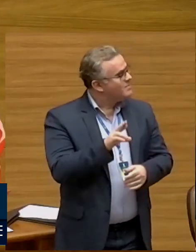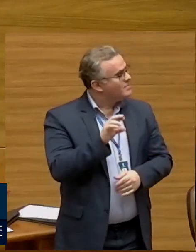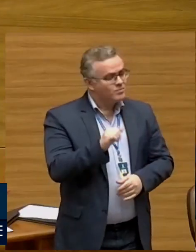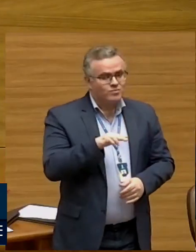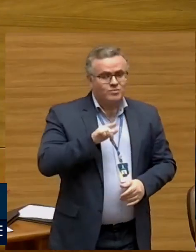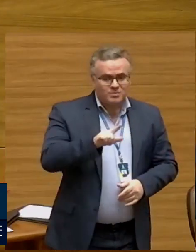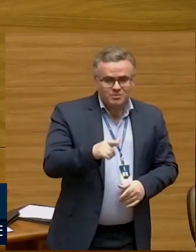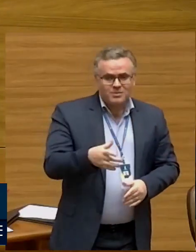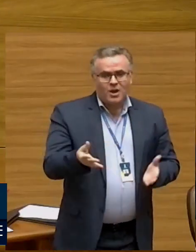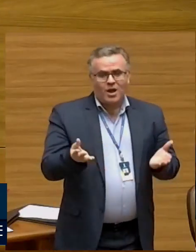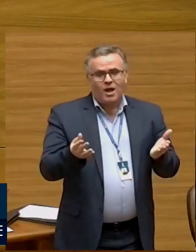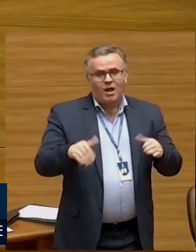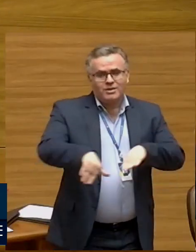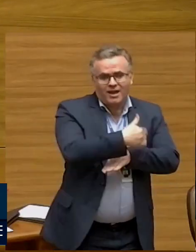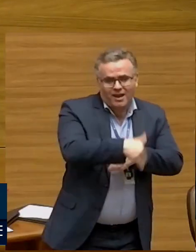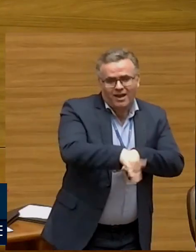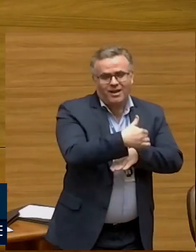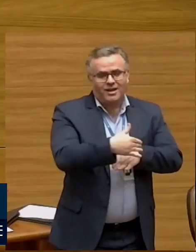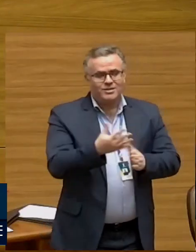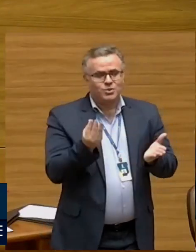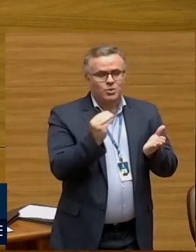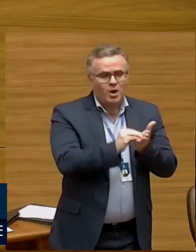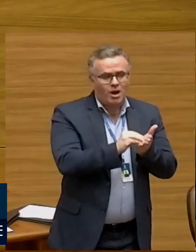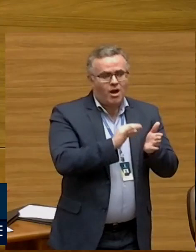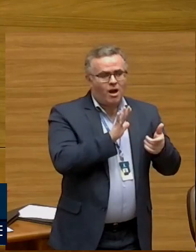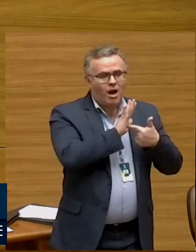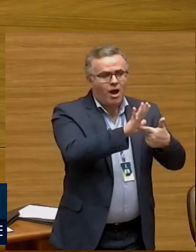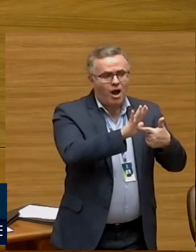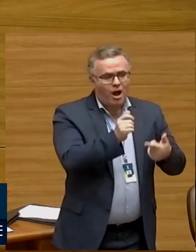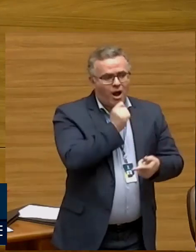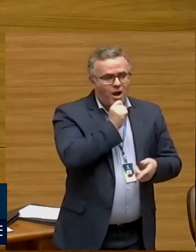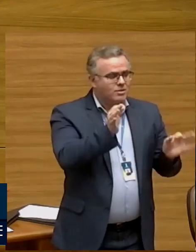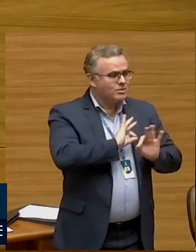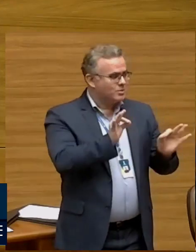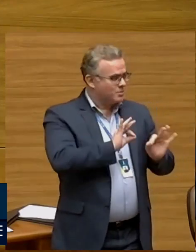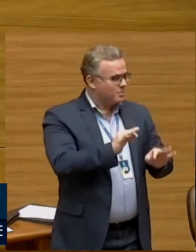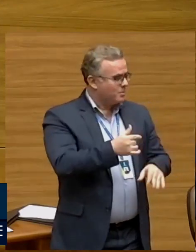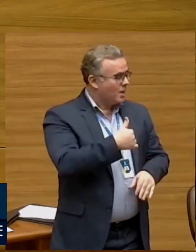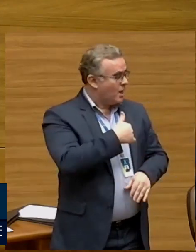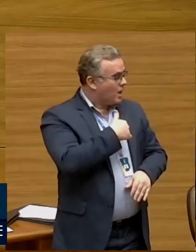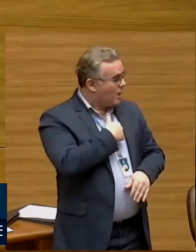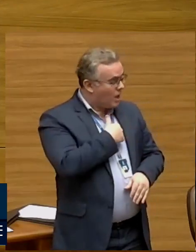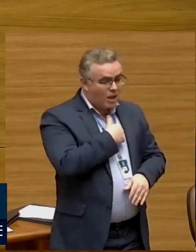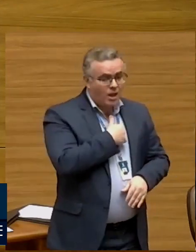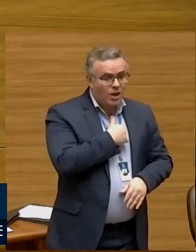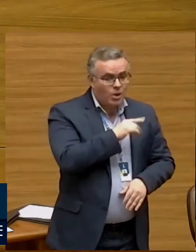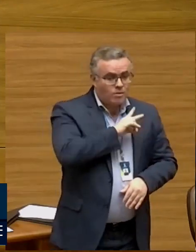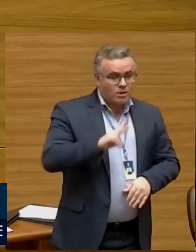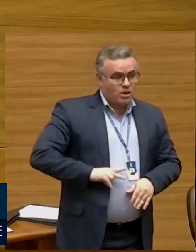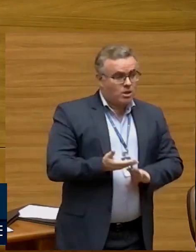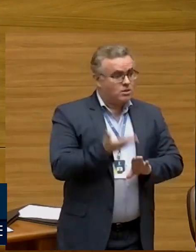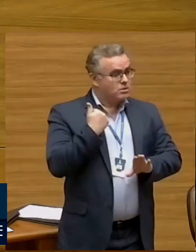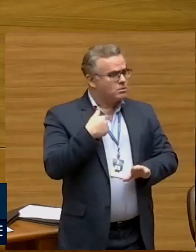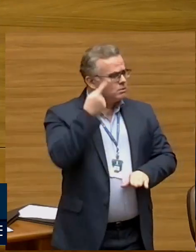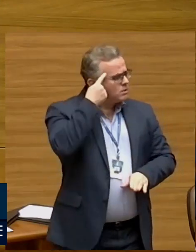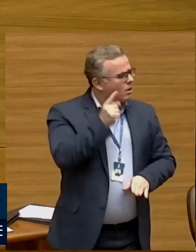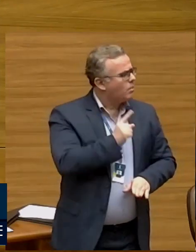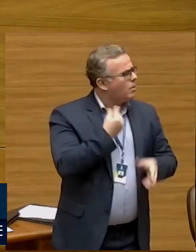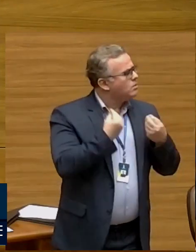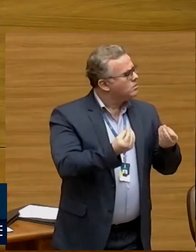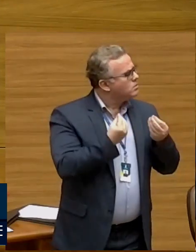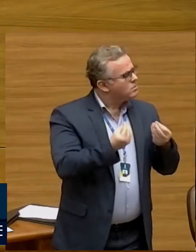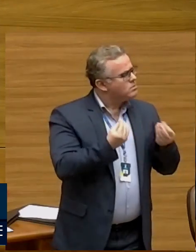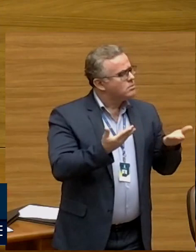deixou endereço. Eu mesma, antes de, né, ser vereadora, não sabia, né, do trabalho desenvolvido